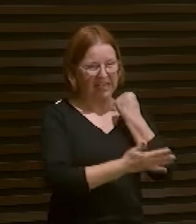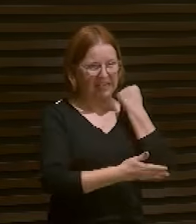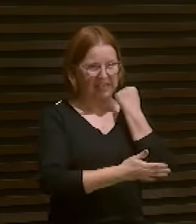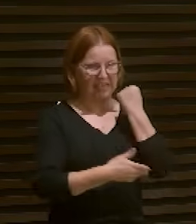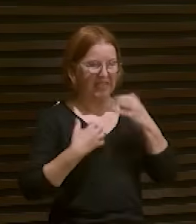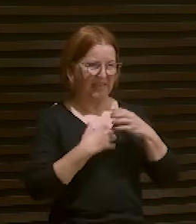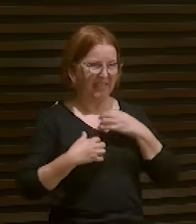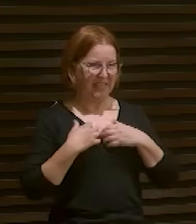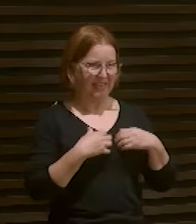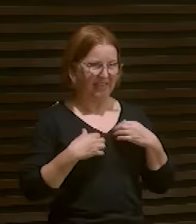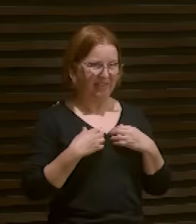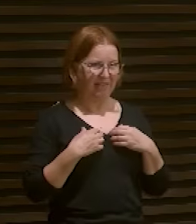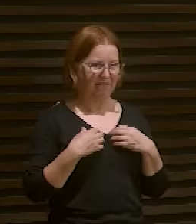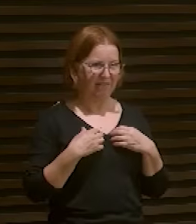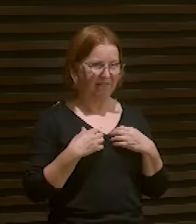ansiedade,